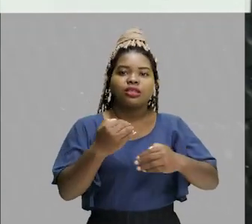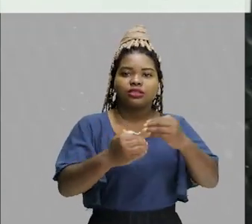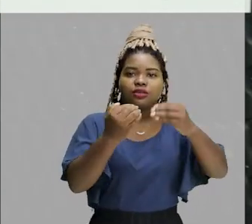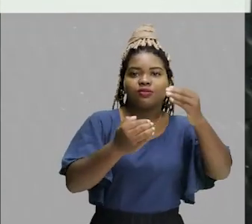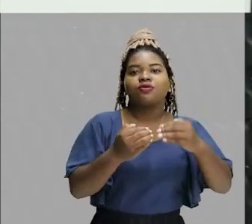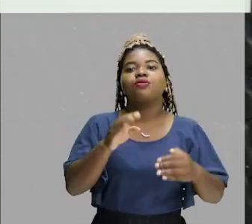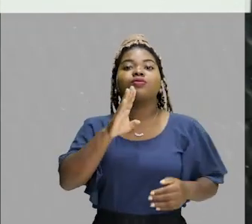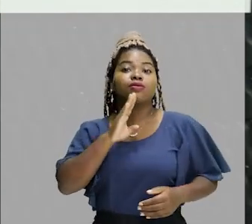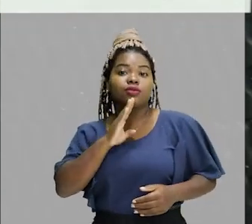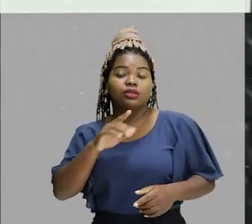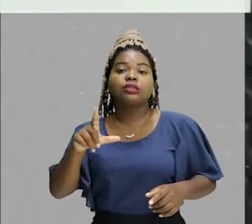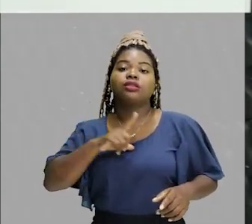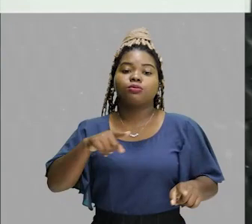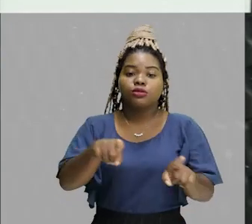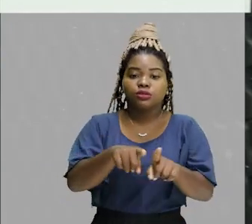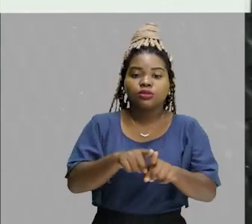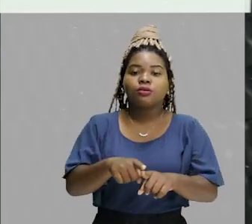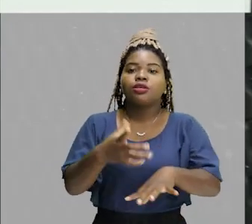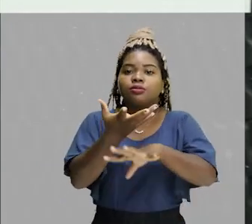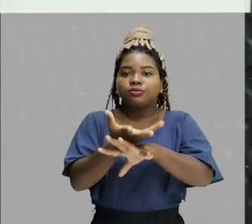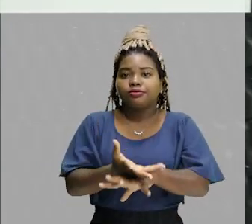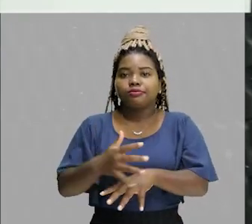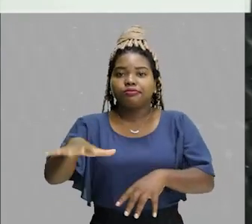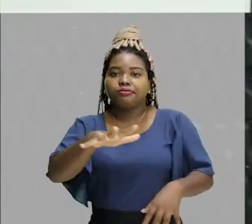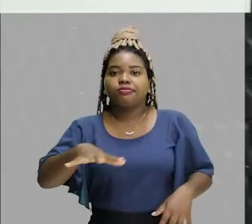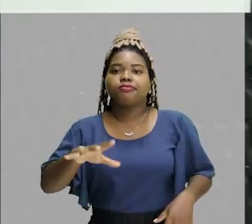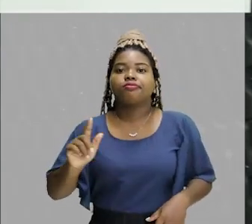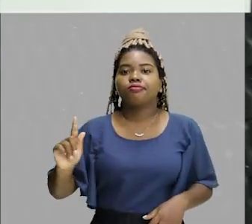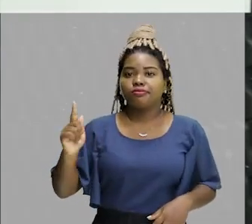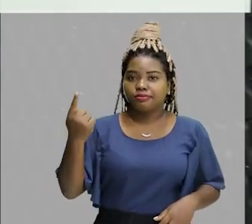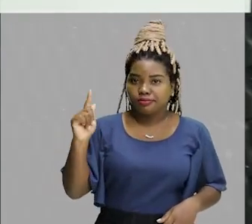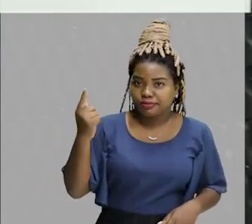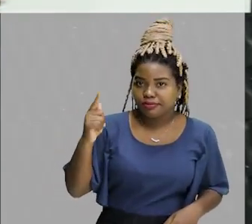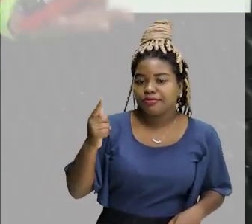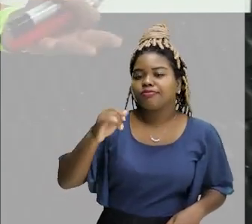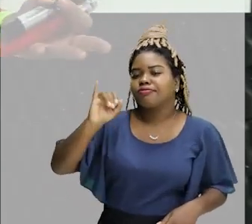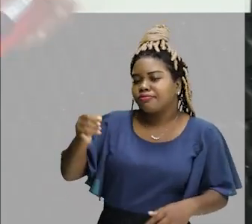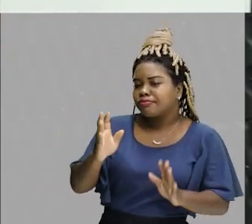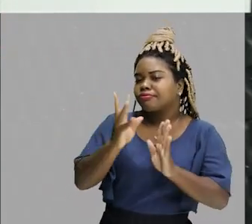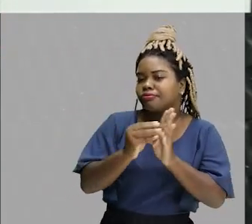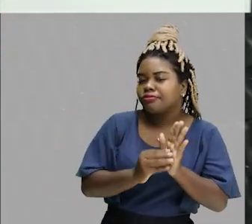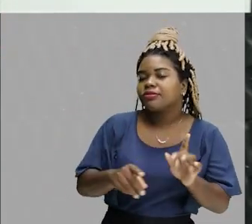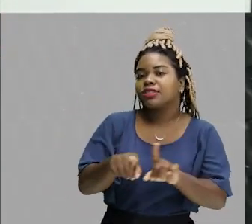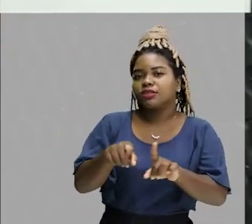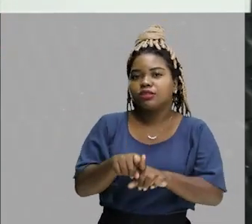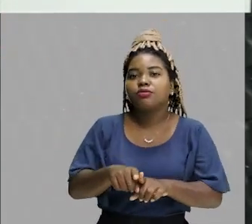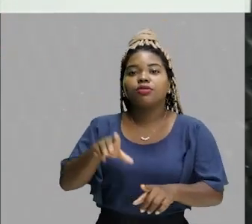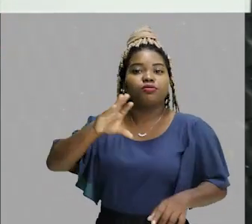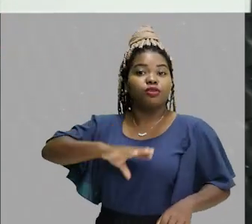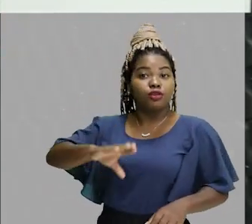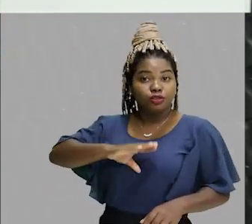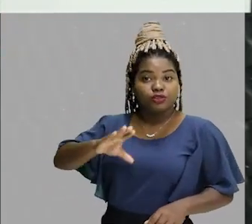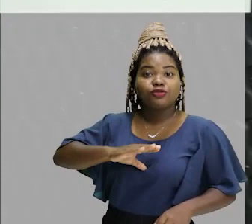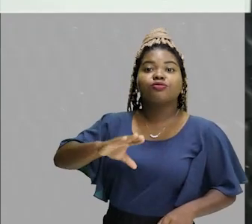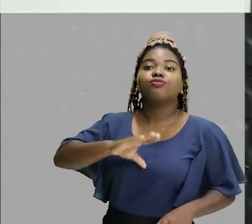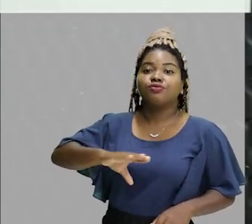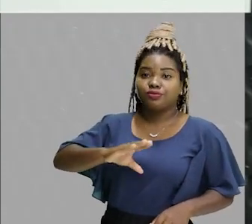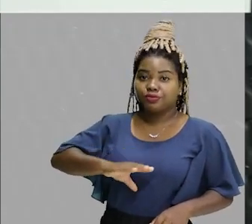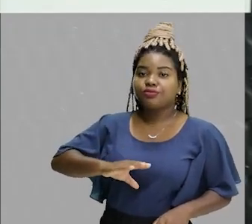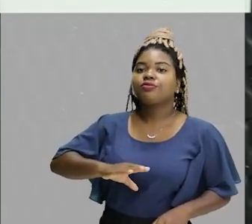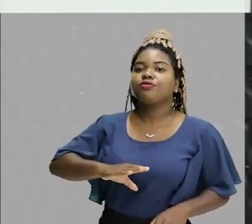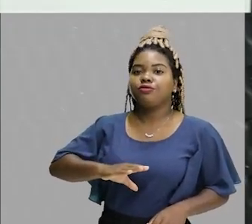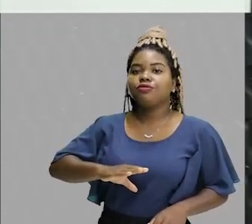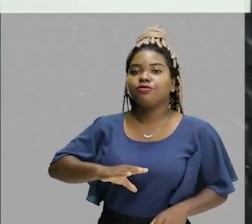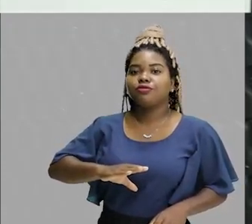a área da geografia também, que pode se aproveitar muito deste conteúdo. E nós temos a língua portuguesa, linguagens e códigos, lá no